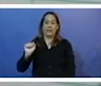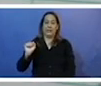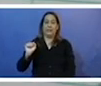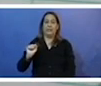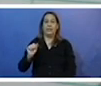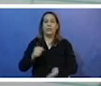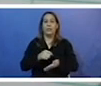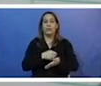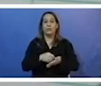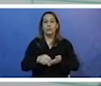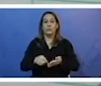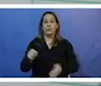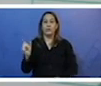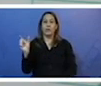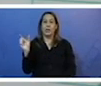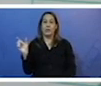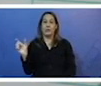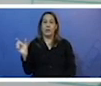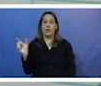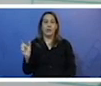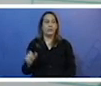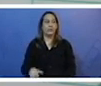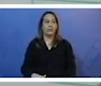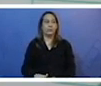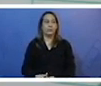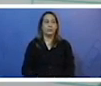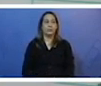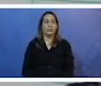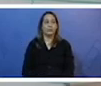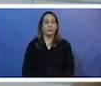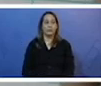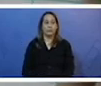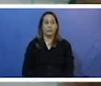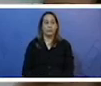Vamos escrever a palavra cana.